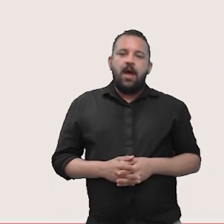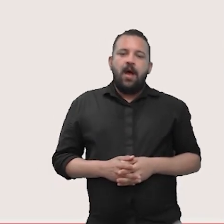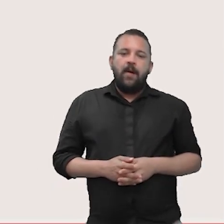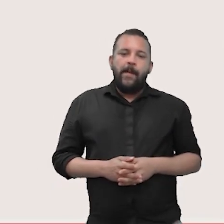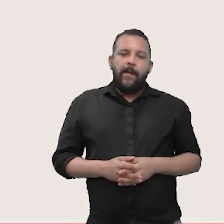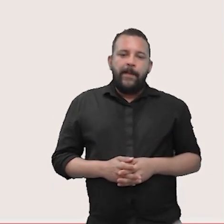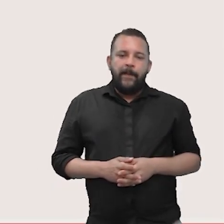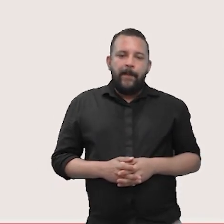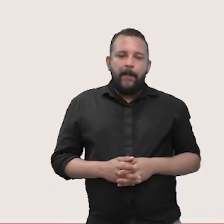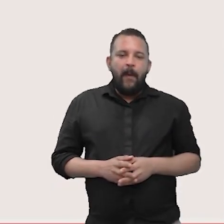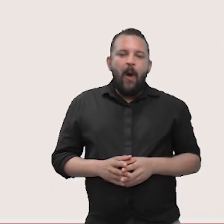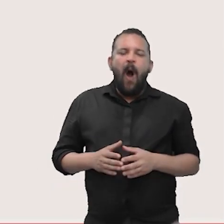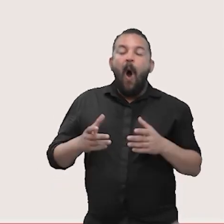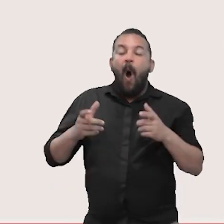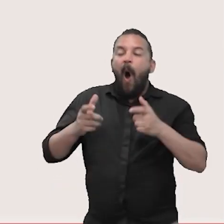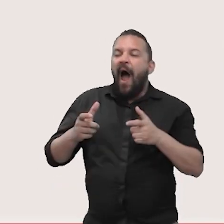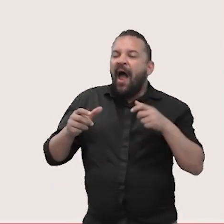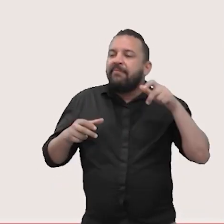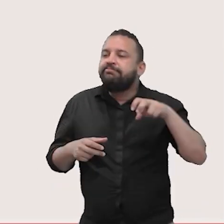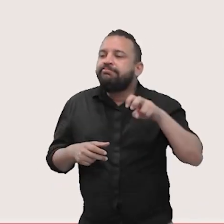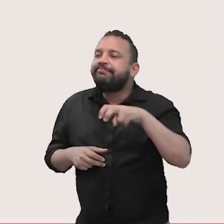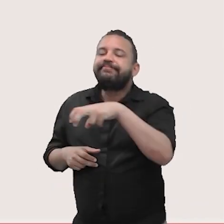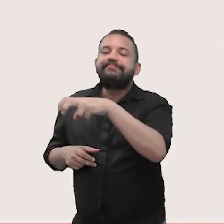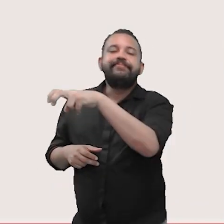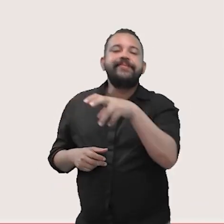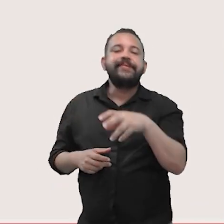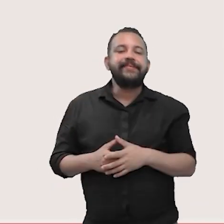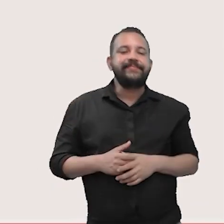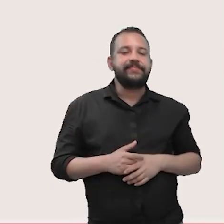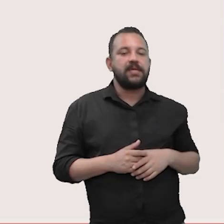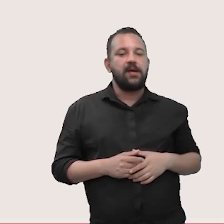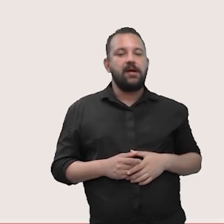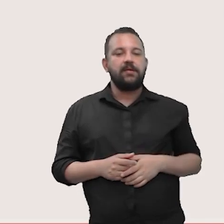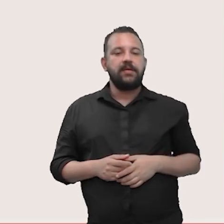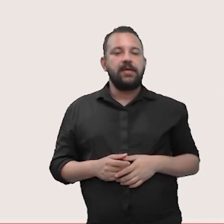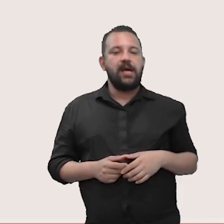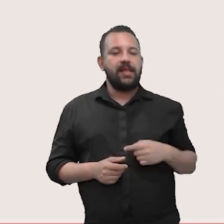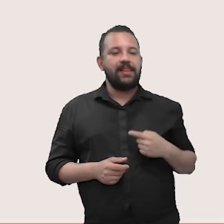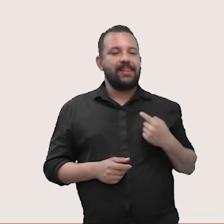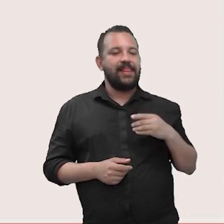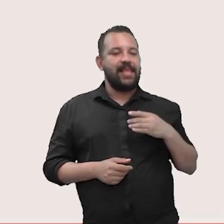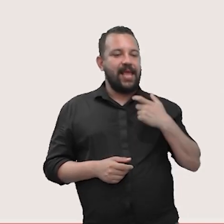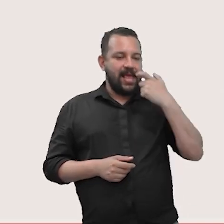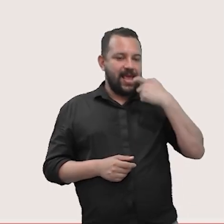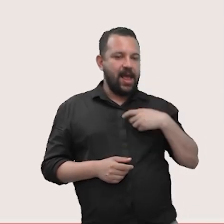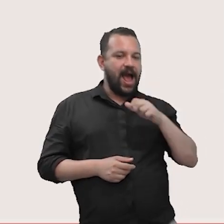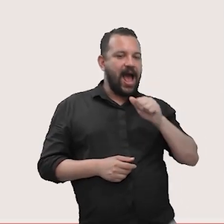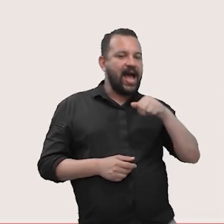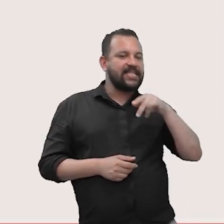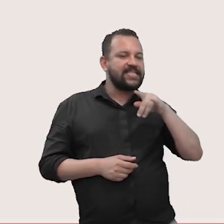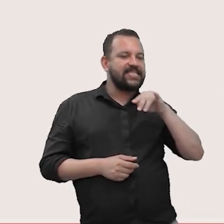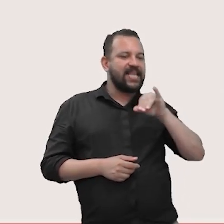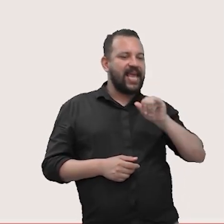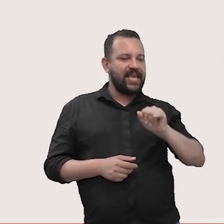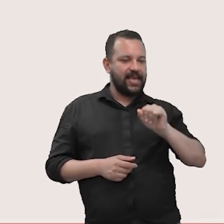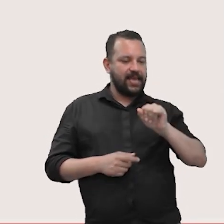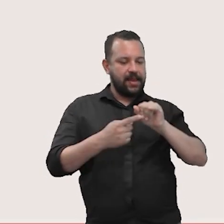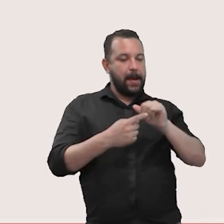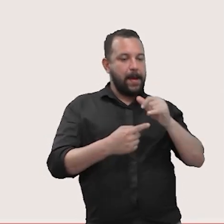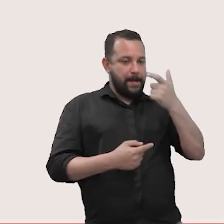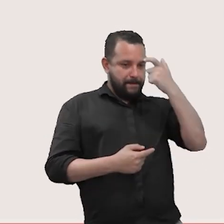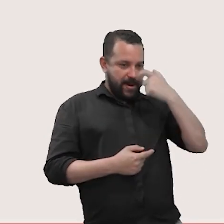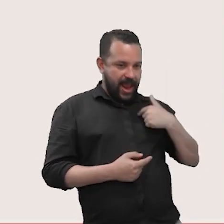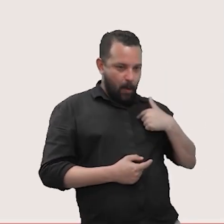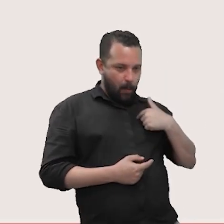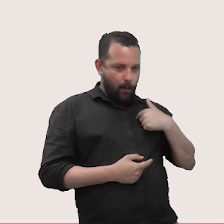Por onde andei? Olha o verbo na primeira pessoa. Então, tem lugares que me lembram minha vida, por onde andei.